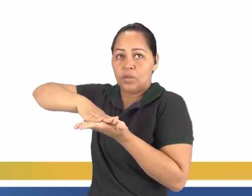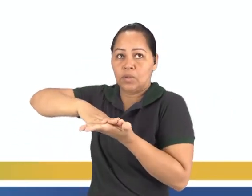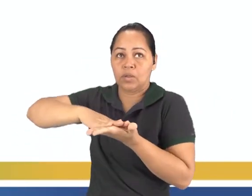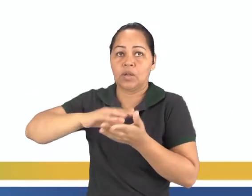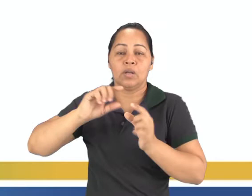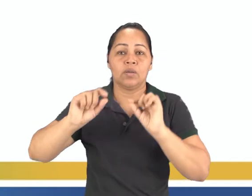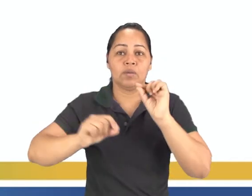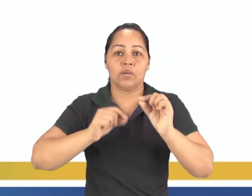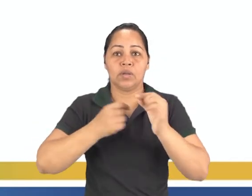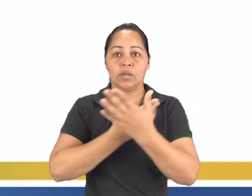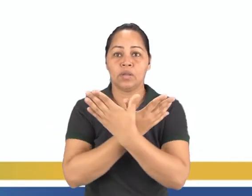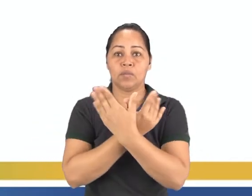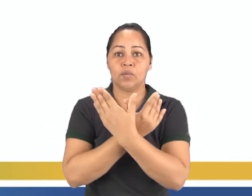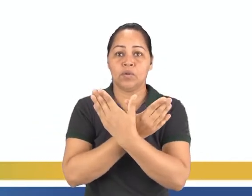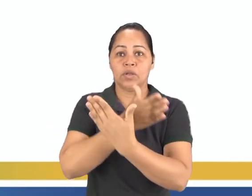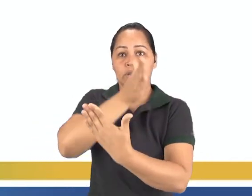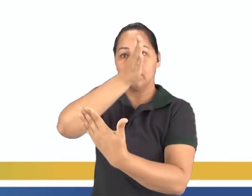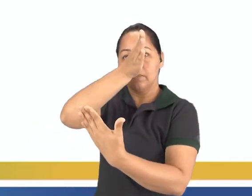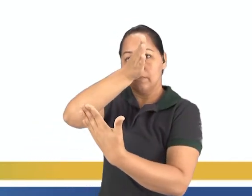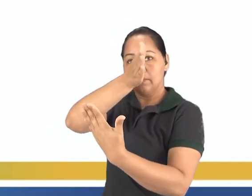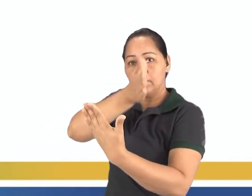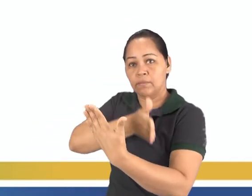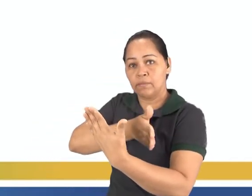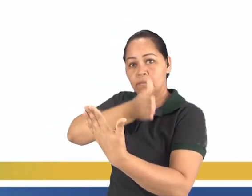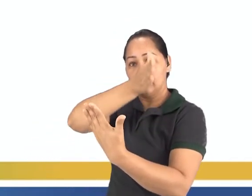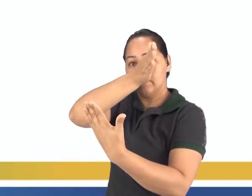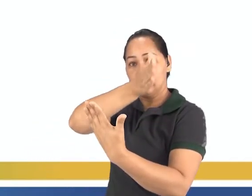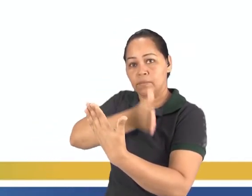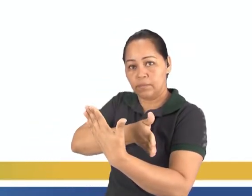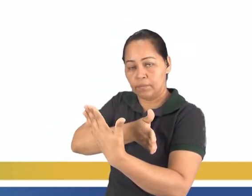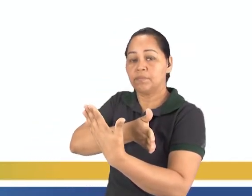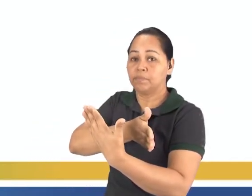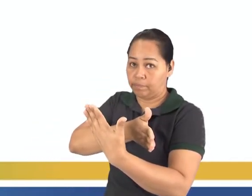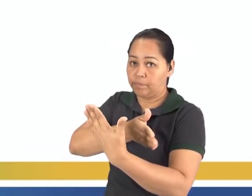eixo de simetria aparecia na vertical, perceberam?